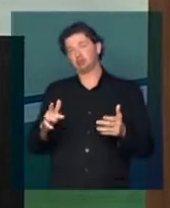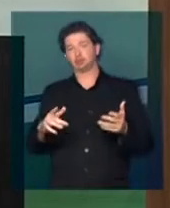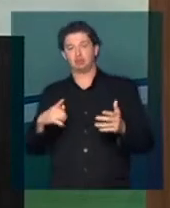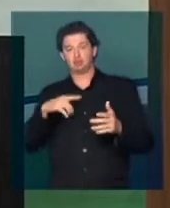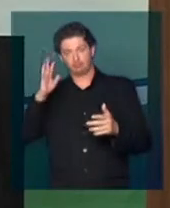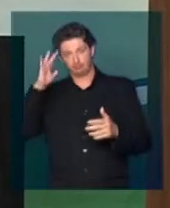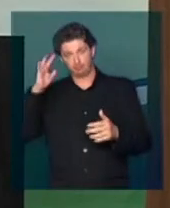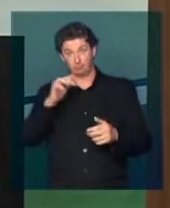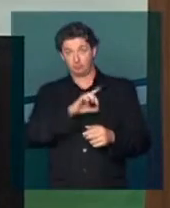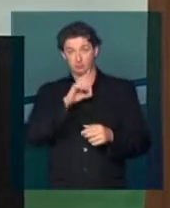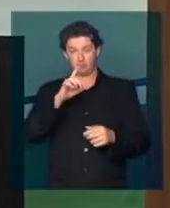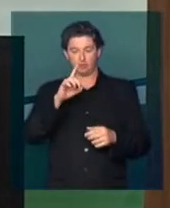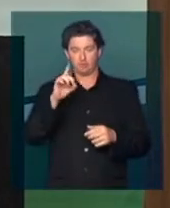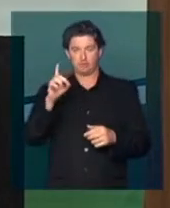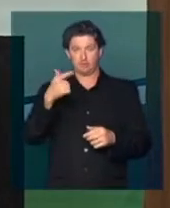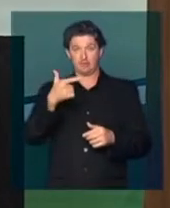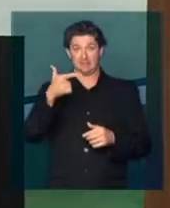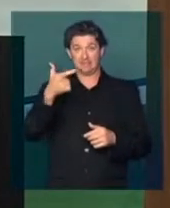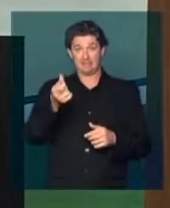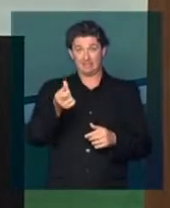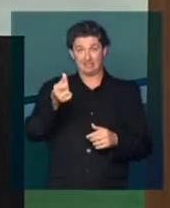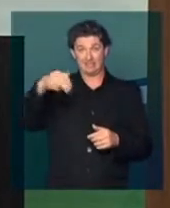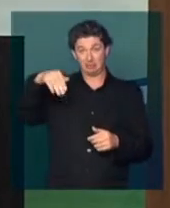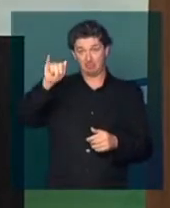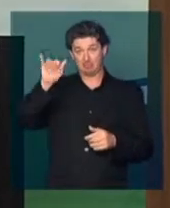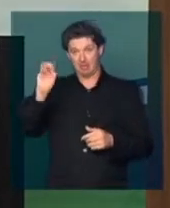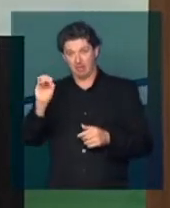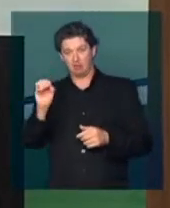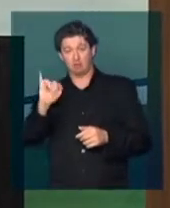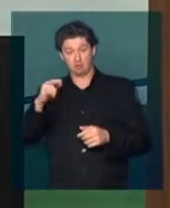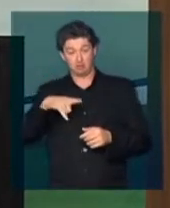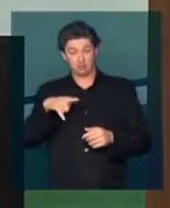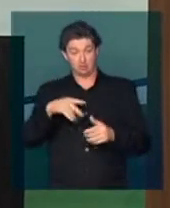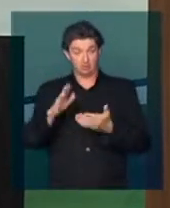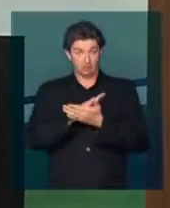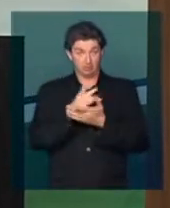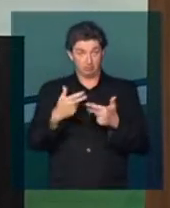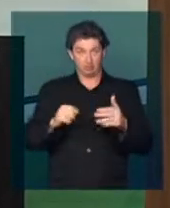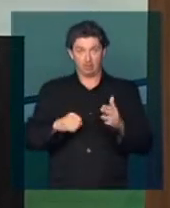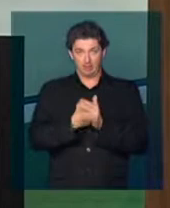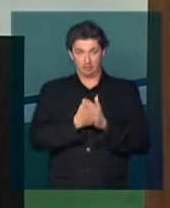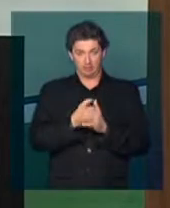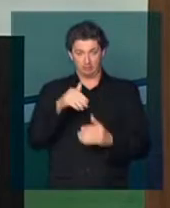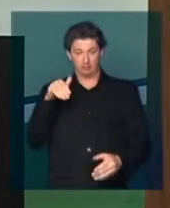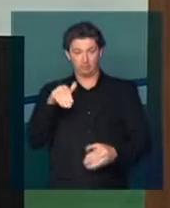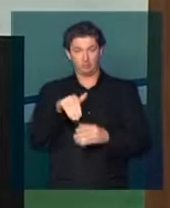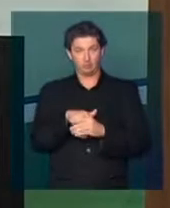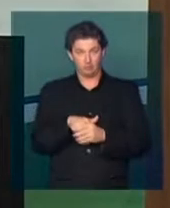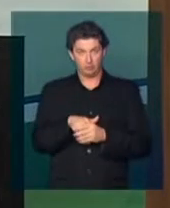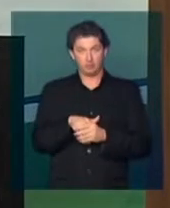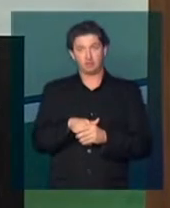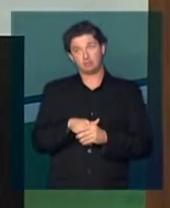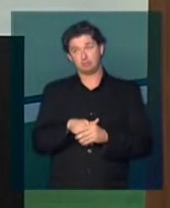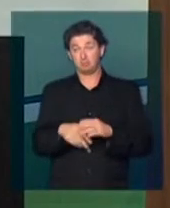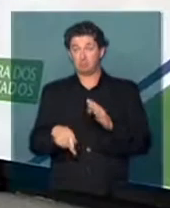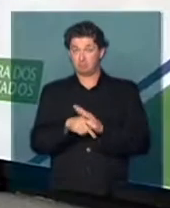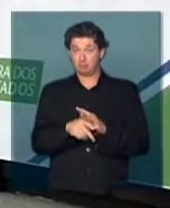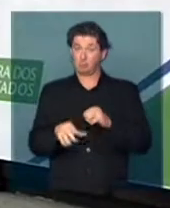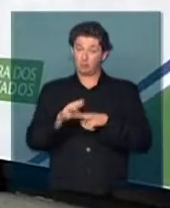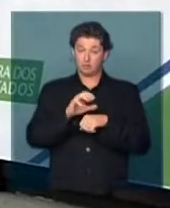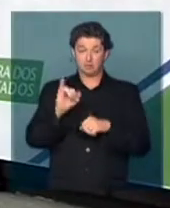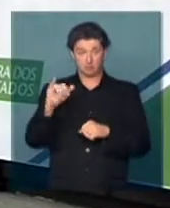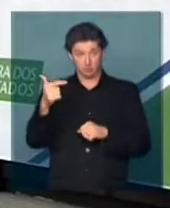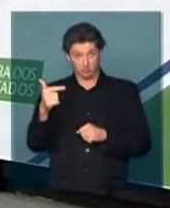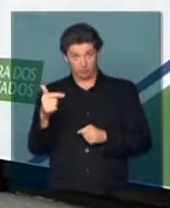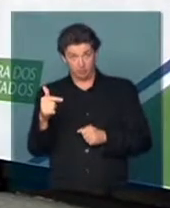a previsão para a semana de 26 de maio, se houver uma matéria que tranque a pauta de origem constitucional. Se